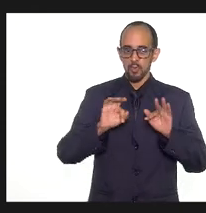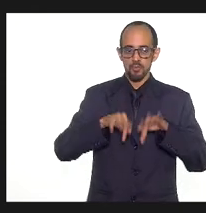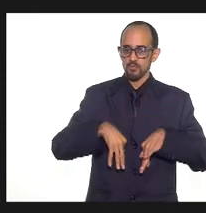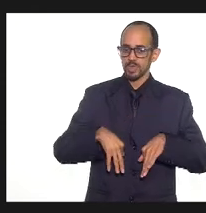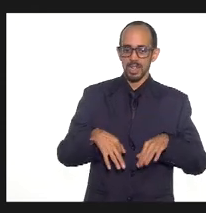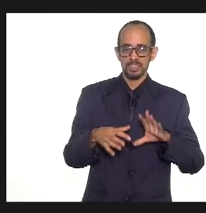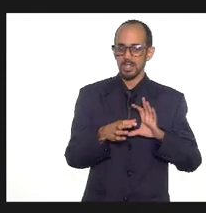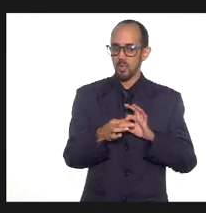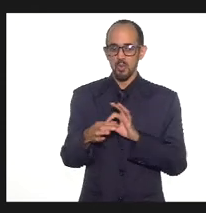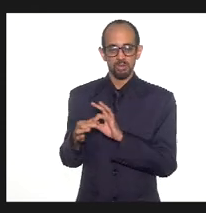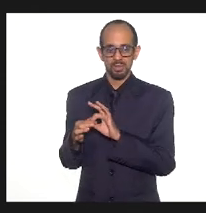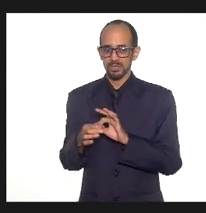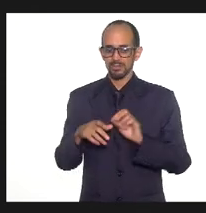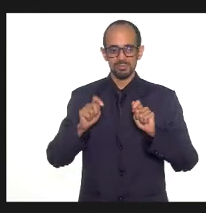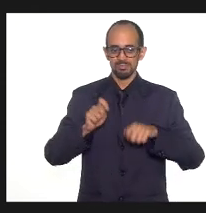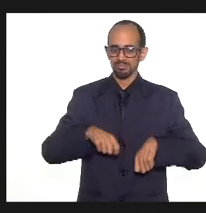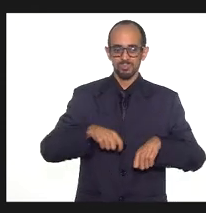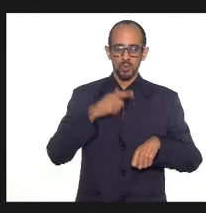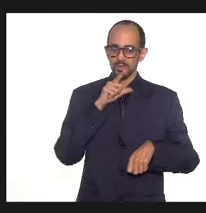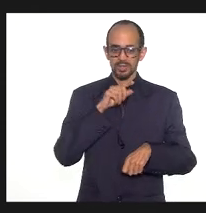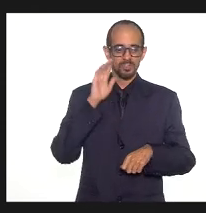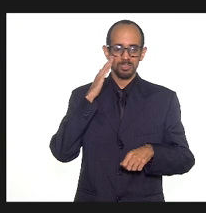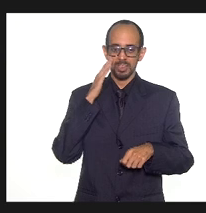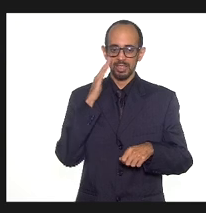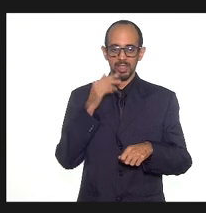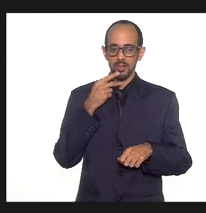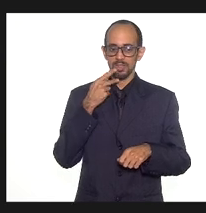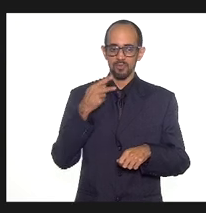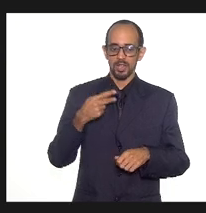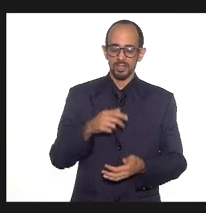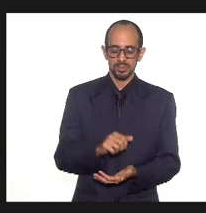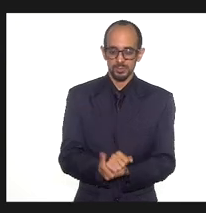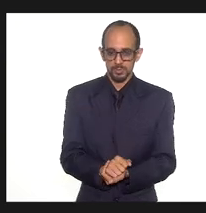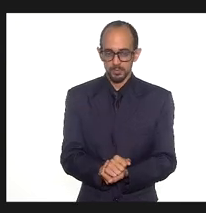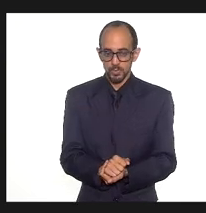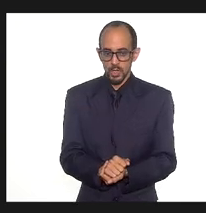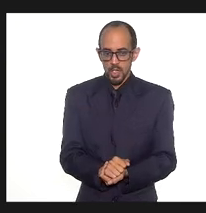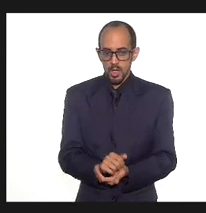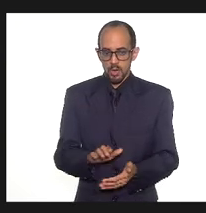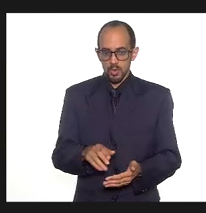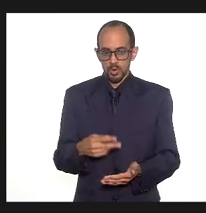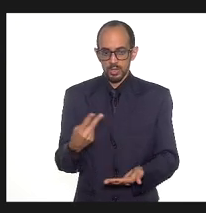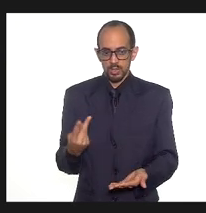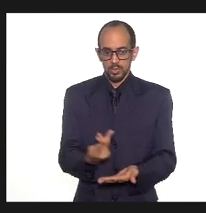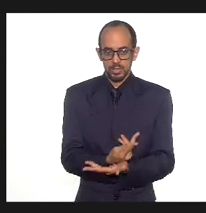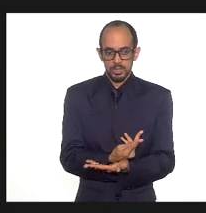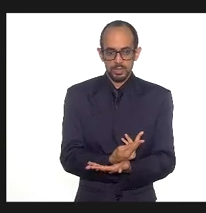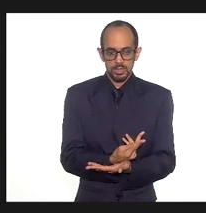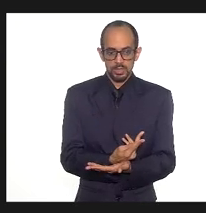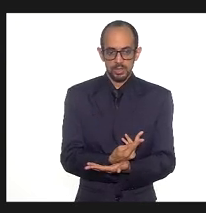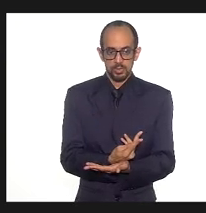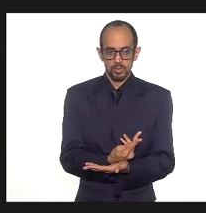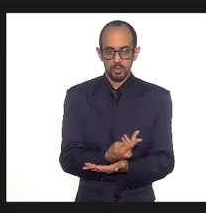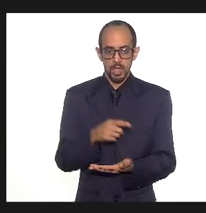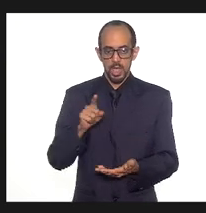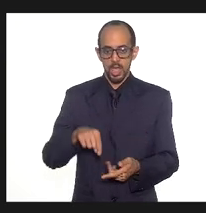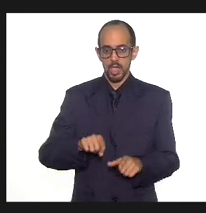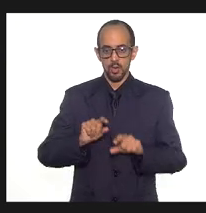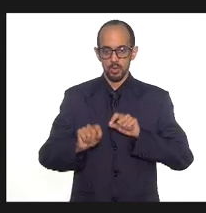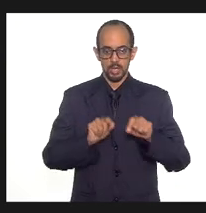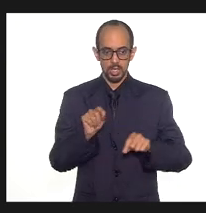com uma empresa brasileira. O que aconteceu foi que as datas de primeiro óleo, né, as datas de entrada em produção